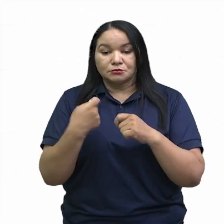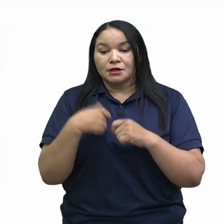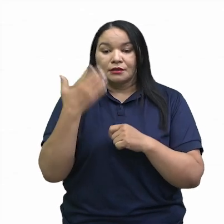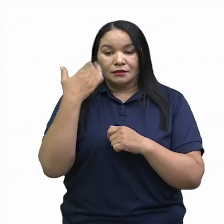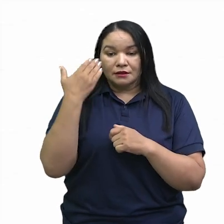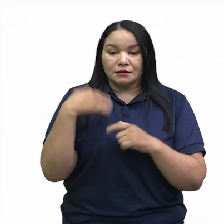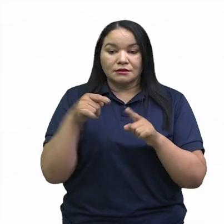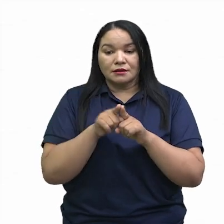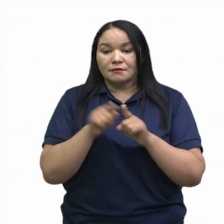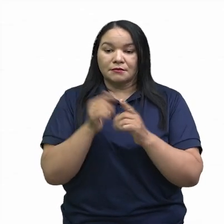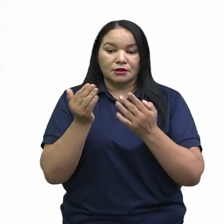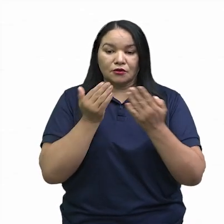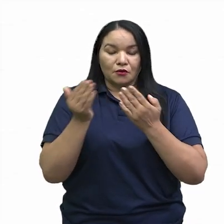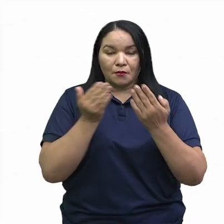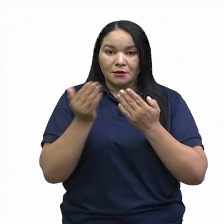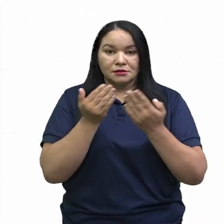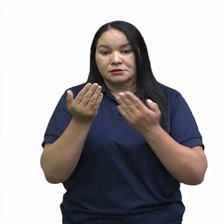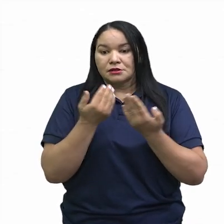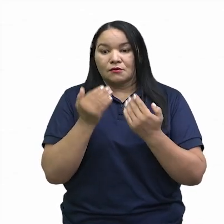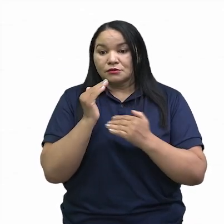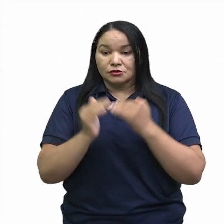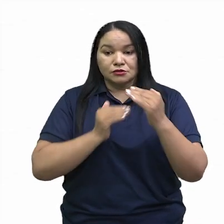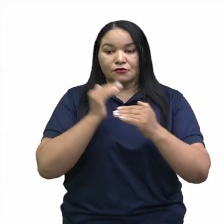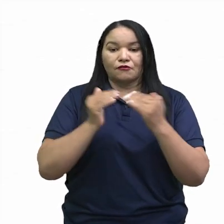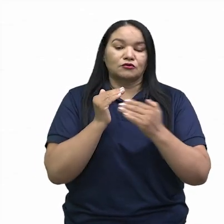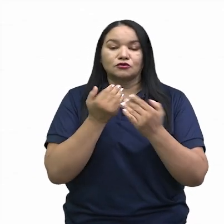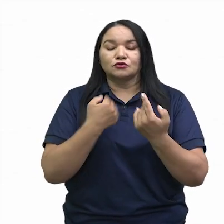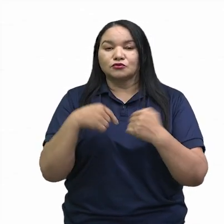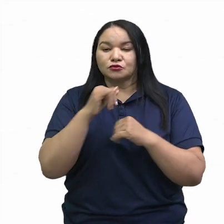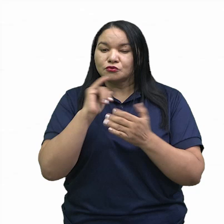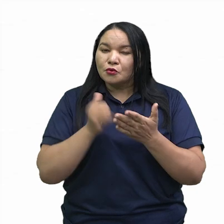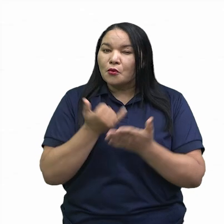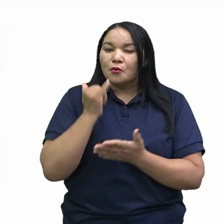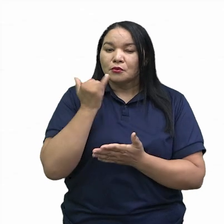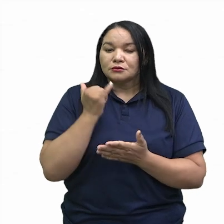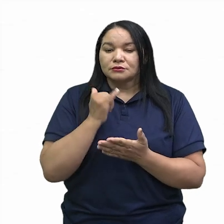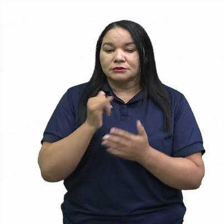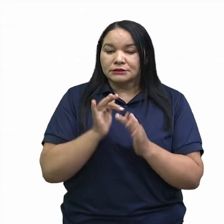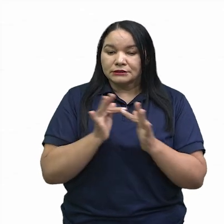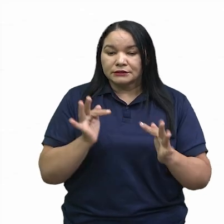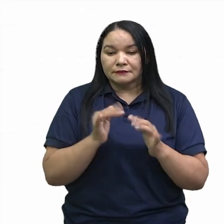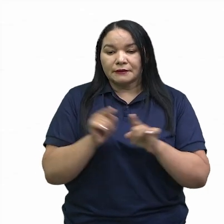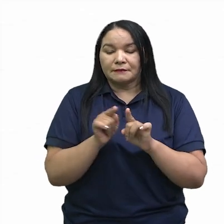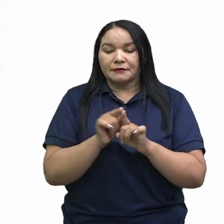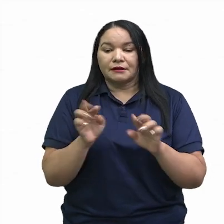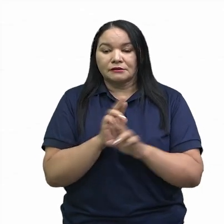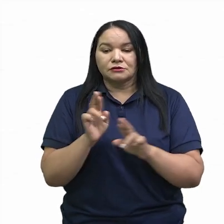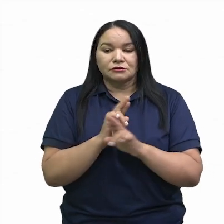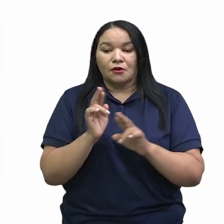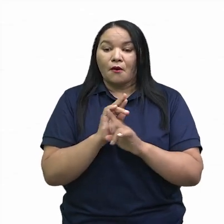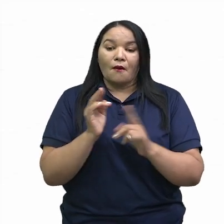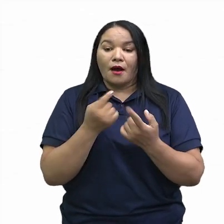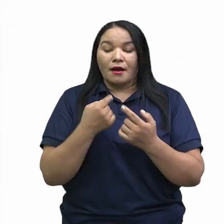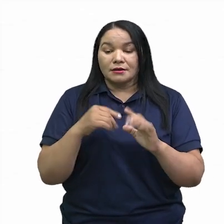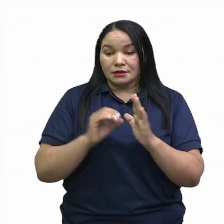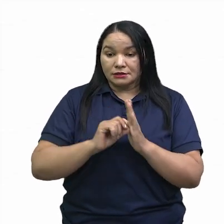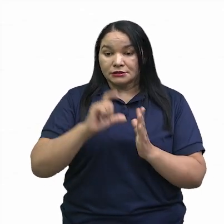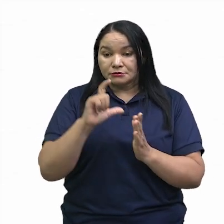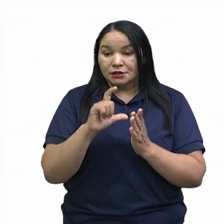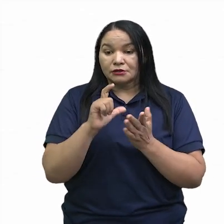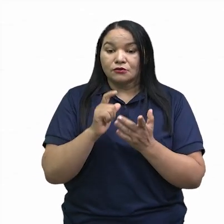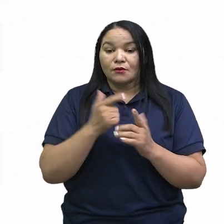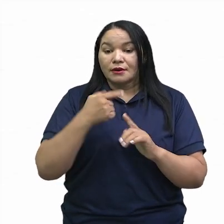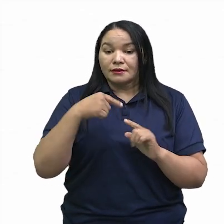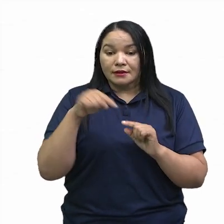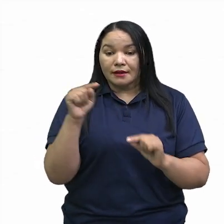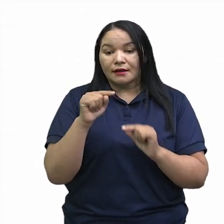gráficos e planilhas que permitam a interpretação e comparação que envolva juros simples, relacionando o crescimento